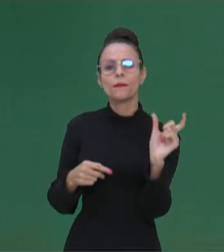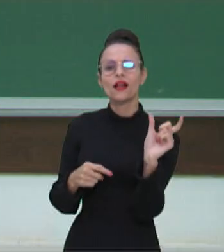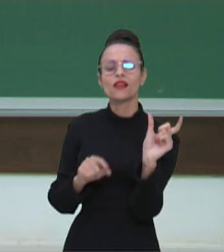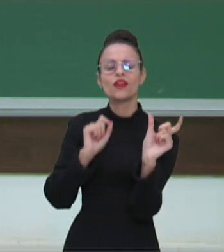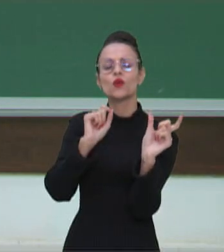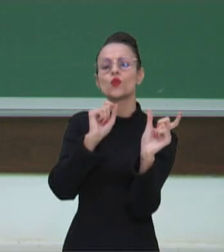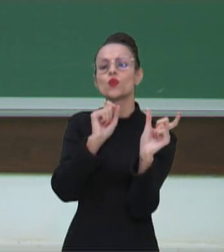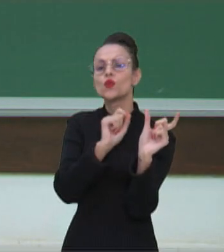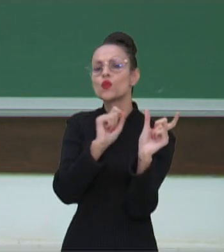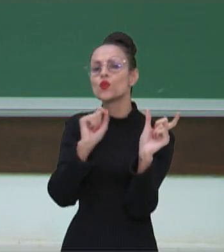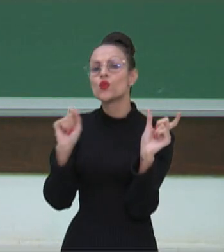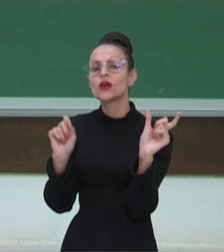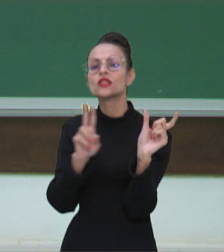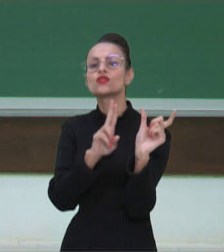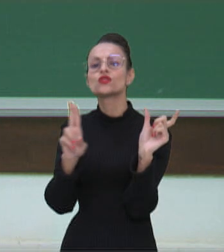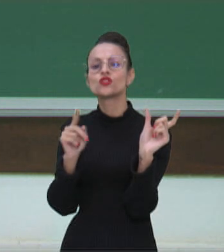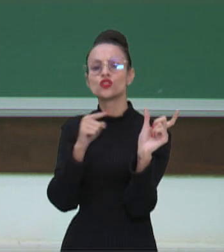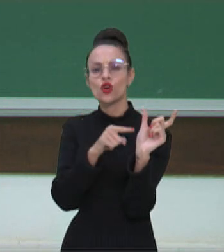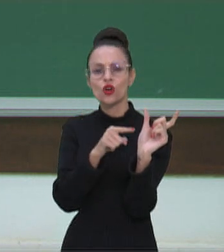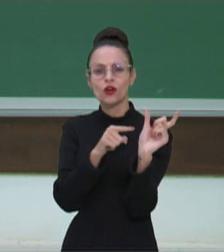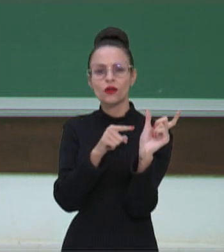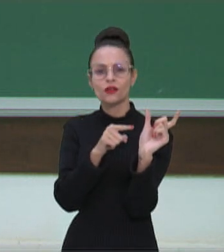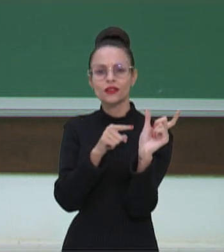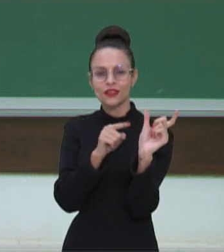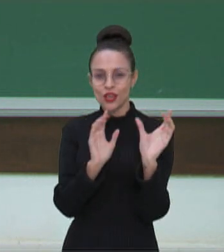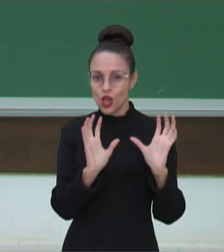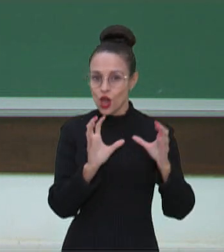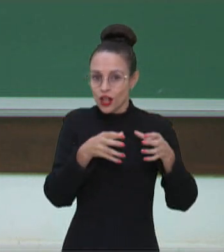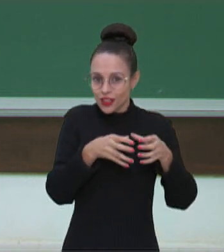são essas? Como que é o nome daquela